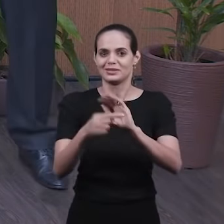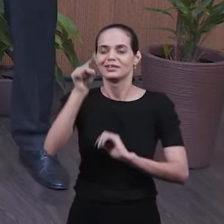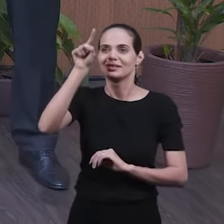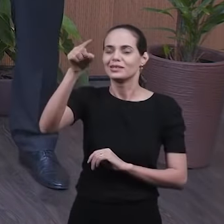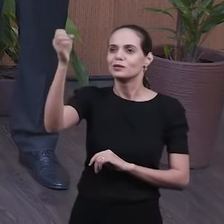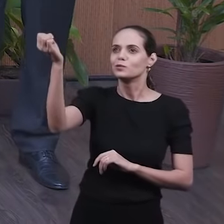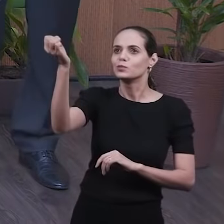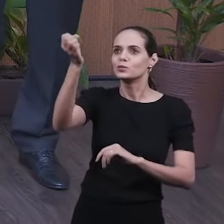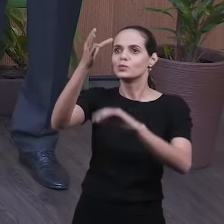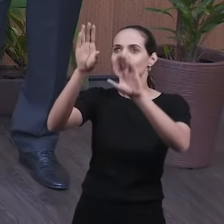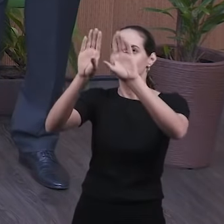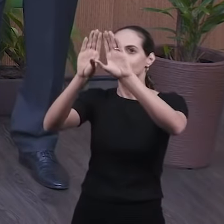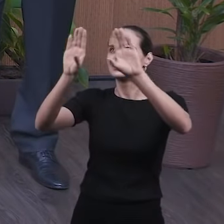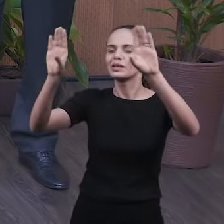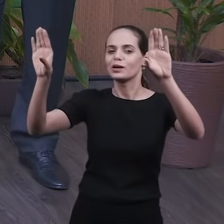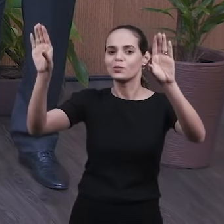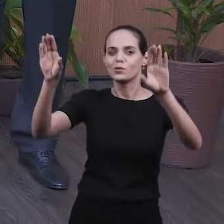terra.